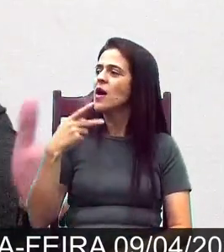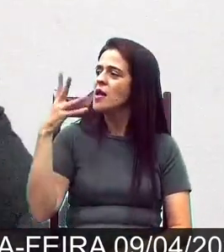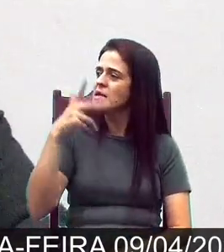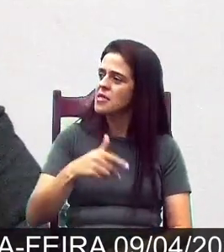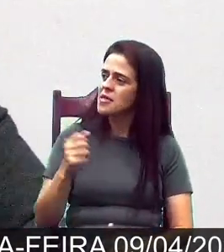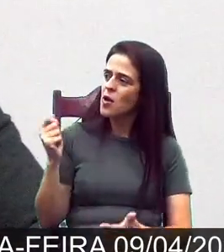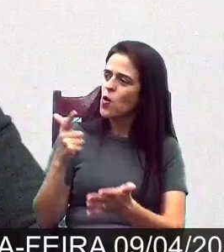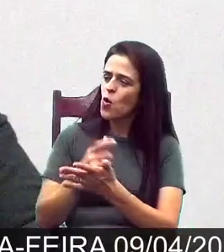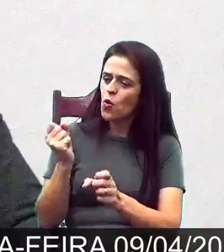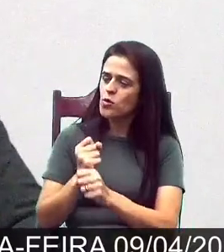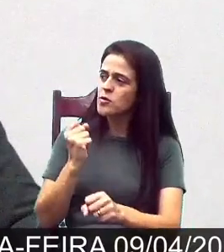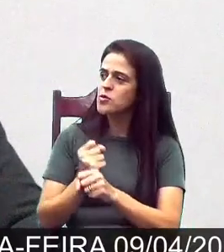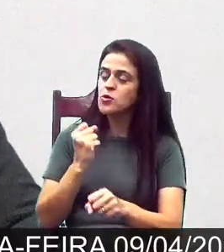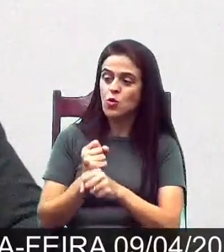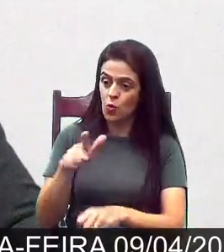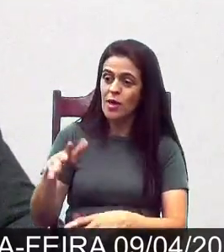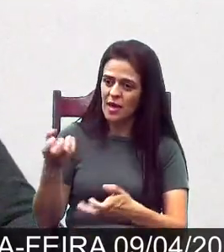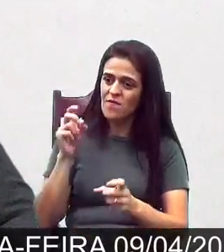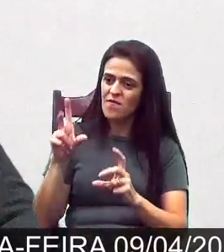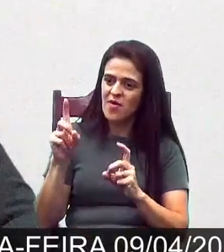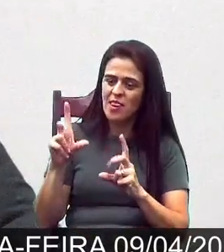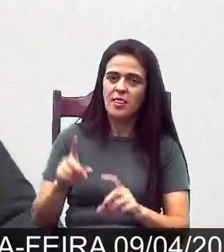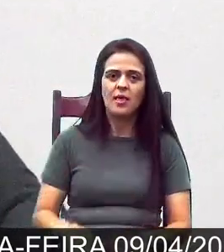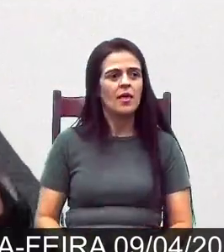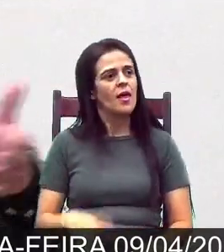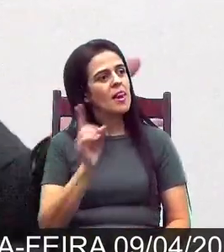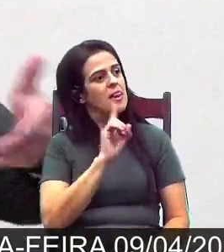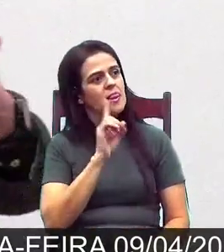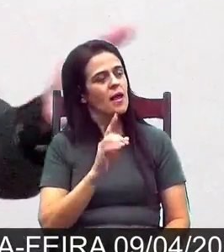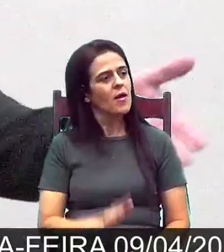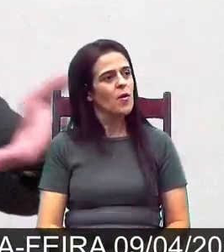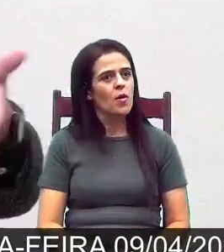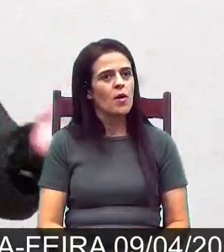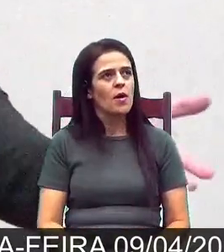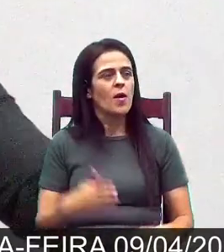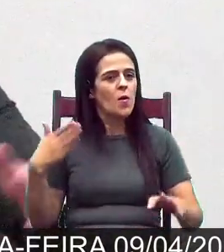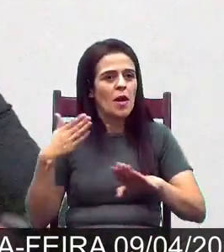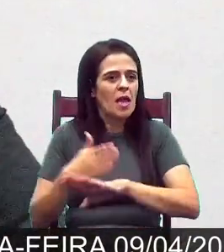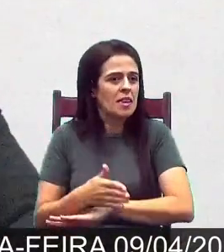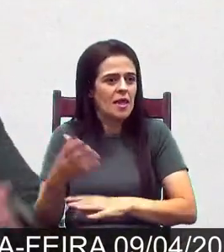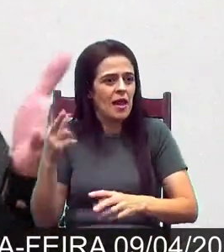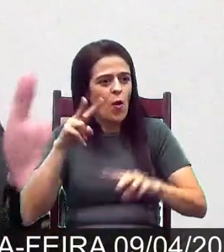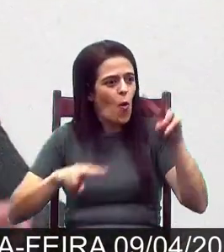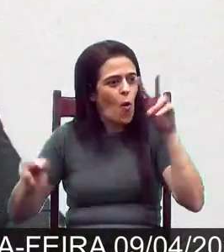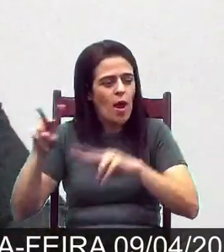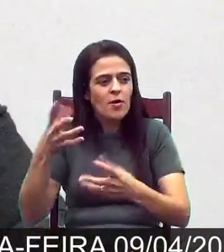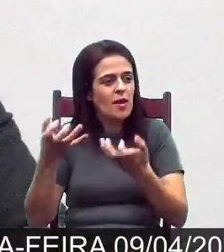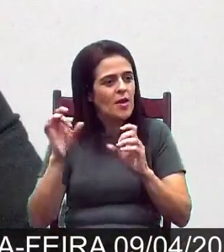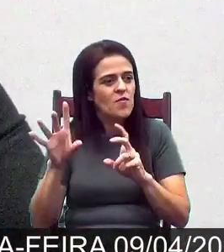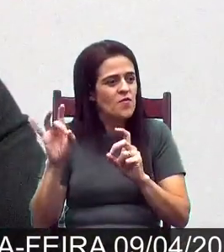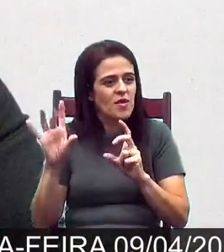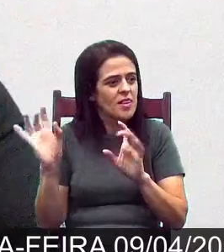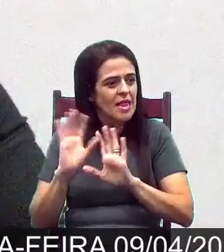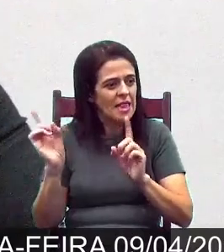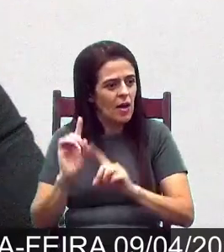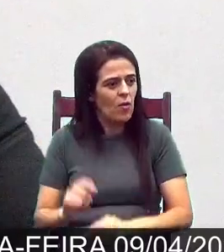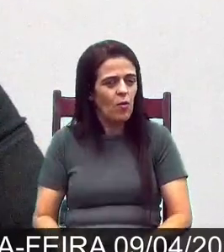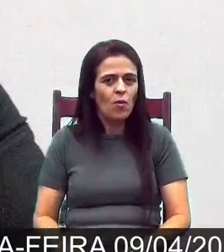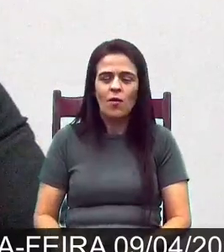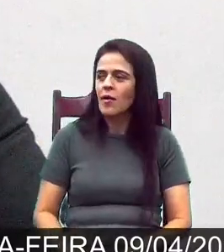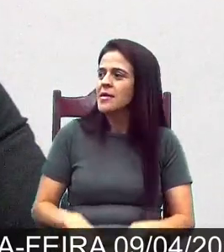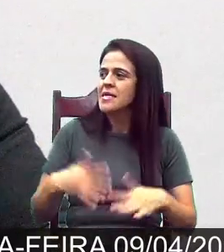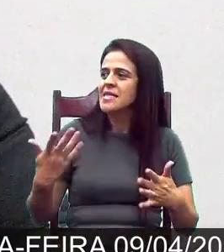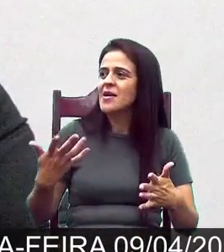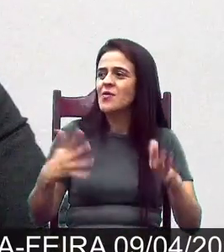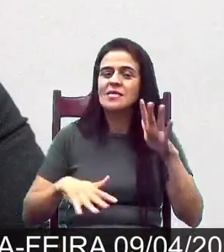mas você acabou de construir, você quer vender? Ela falou, não, eu não quero não. Eu deixei que você entrou com o Gaston aqui, mas eu não quero vender a casa não.